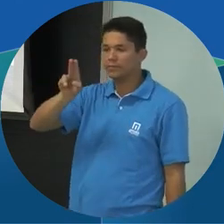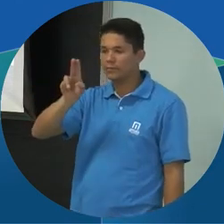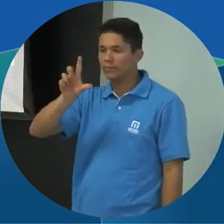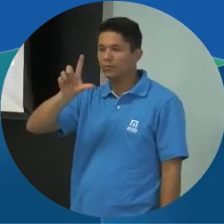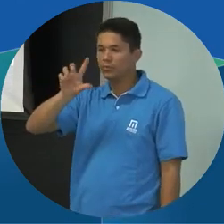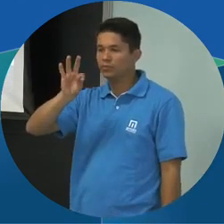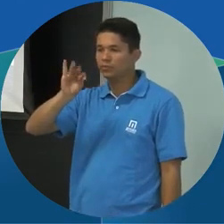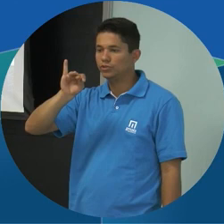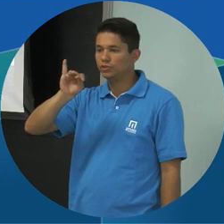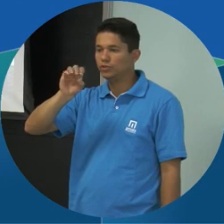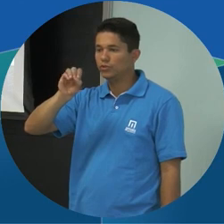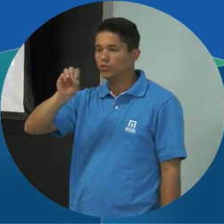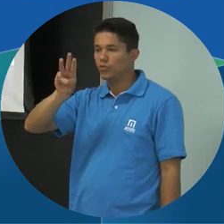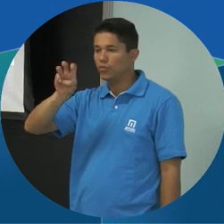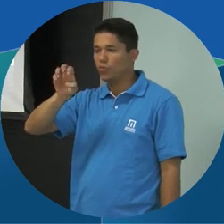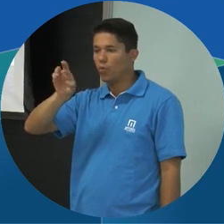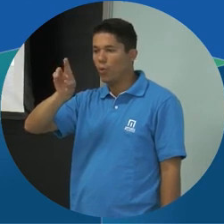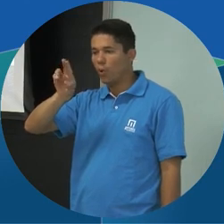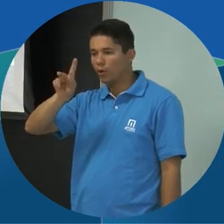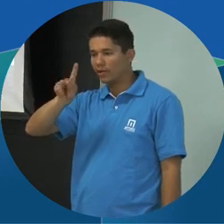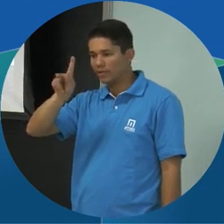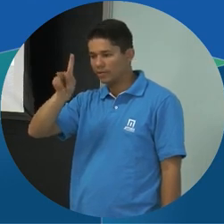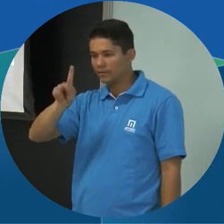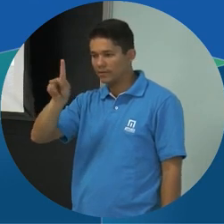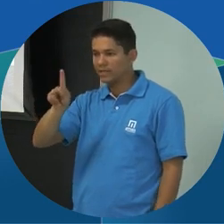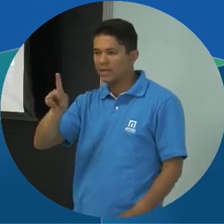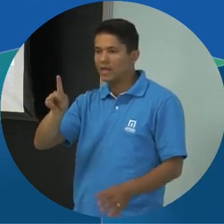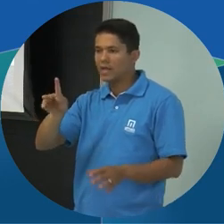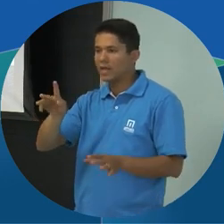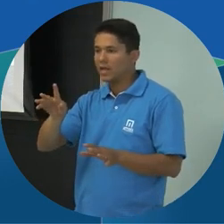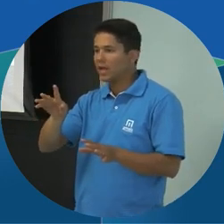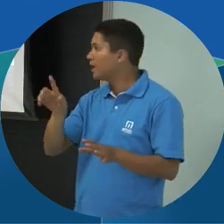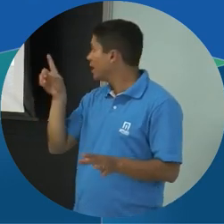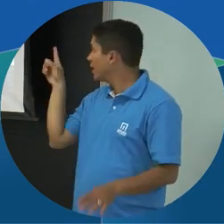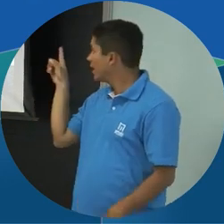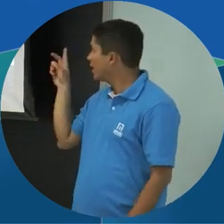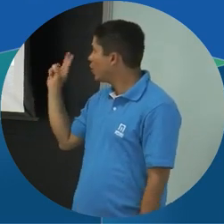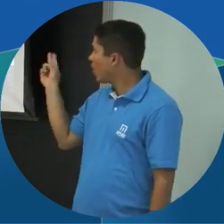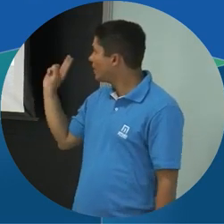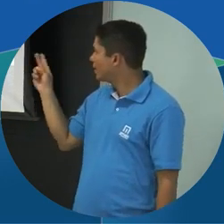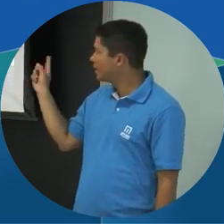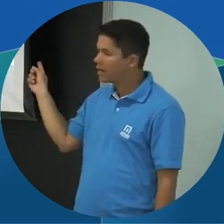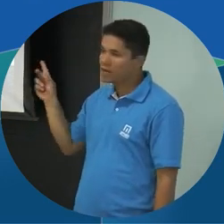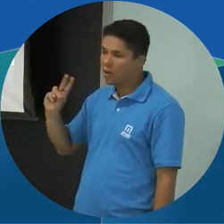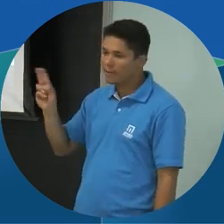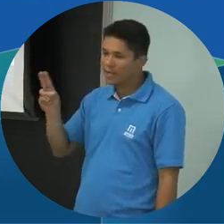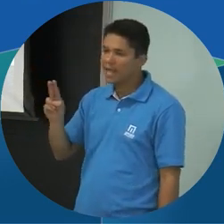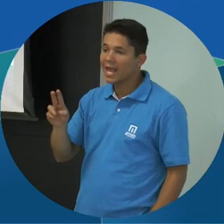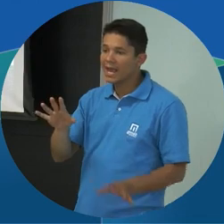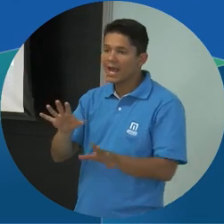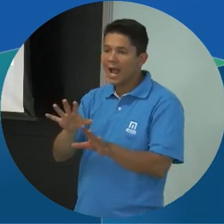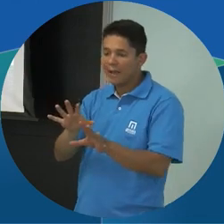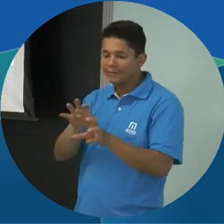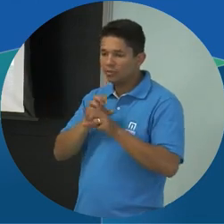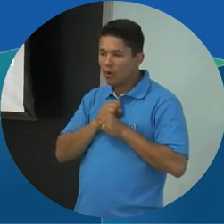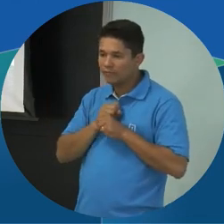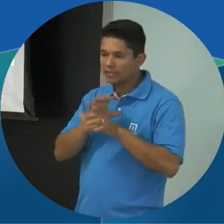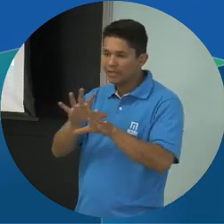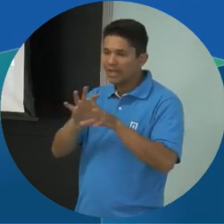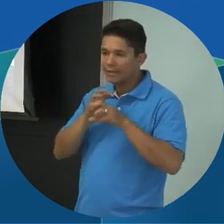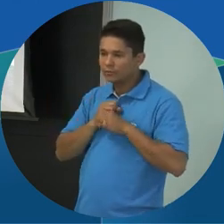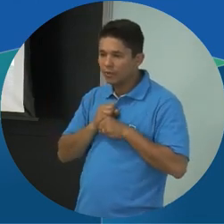absorve forças reativas até 600 newtons, tá? De força, ou seja, Aqui a gente